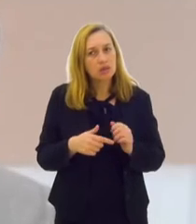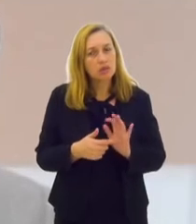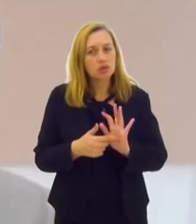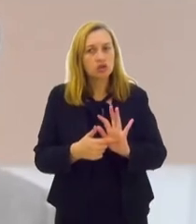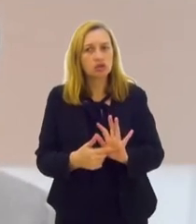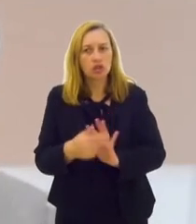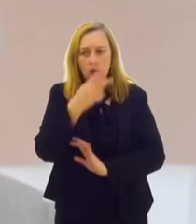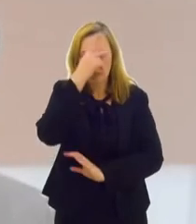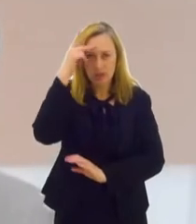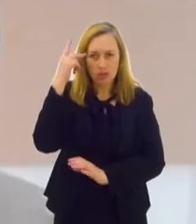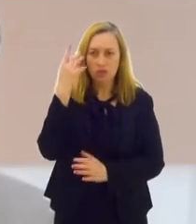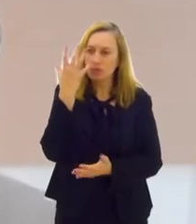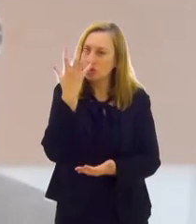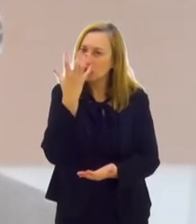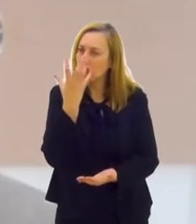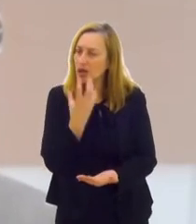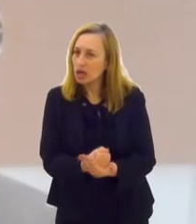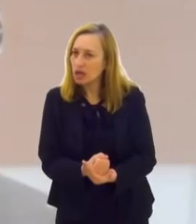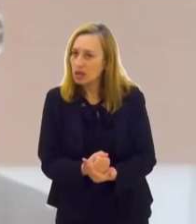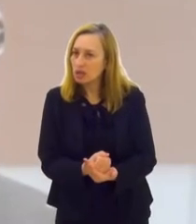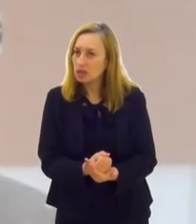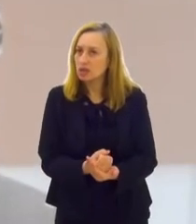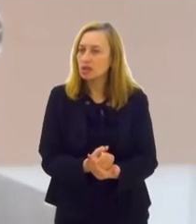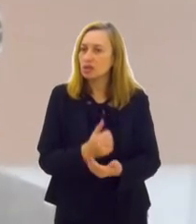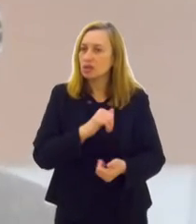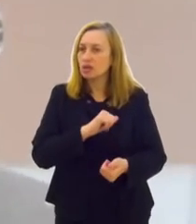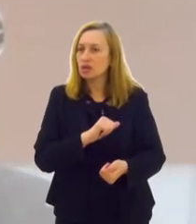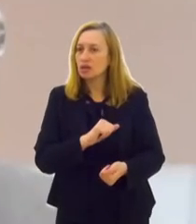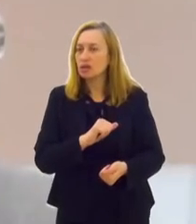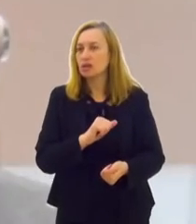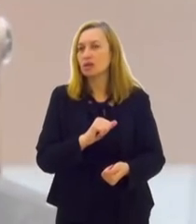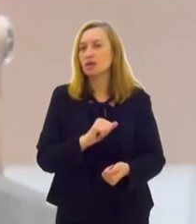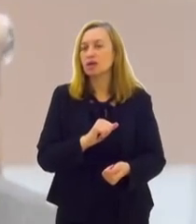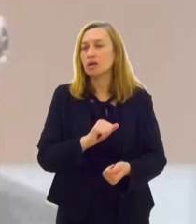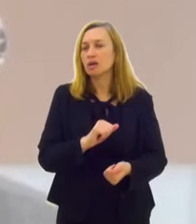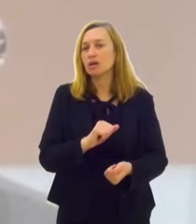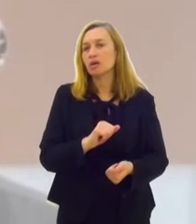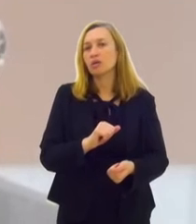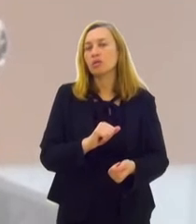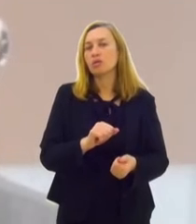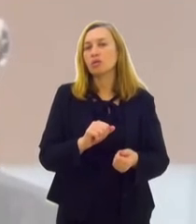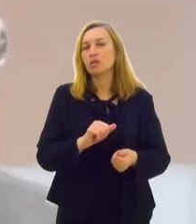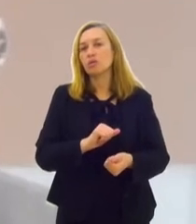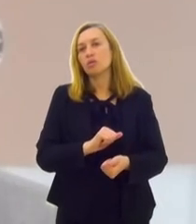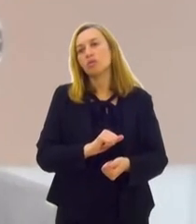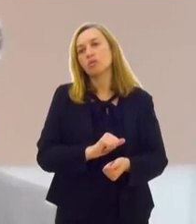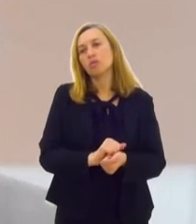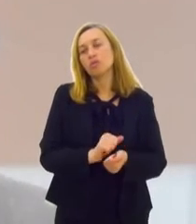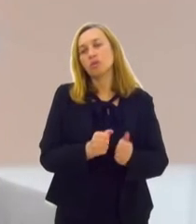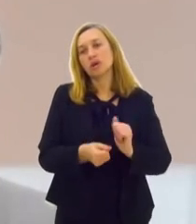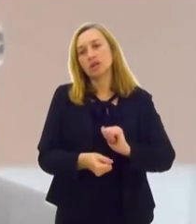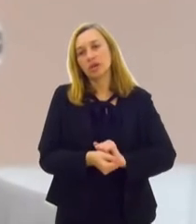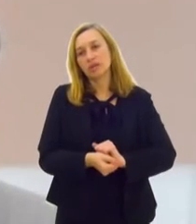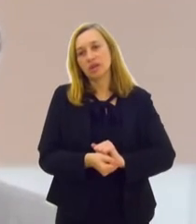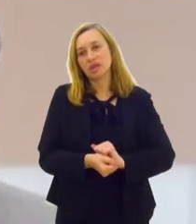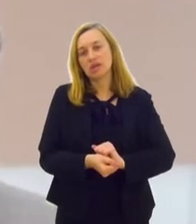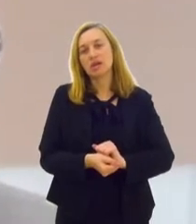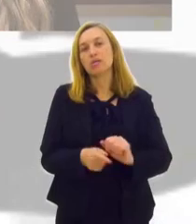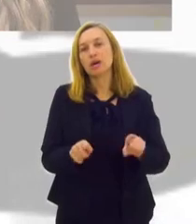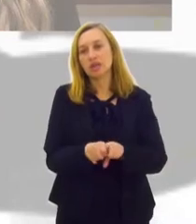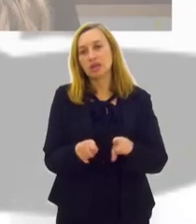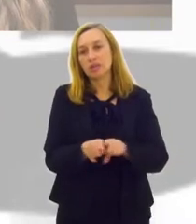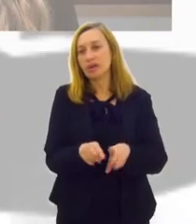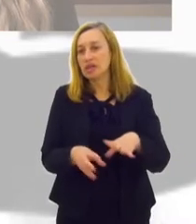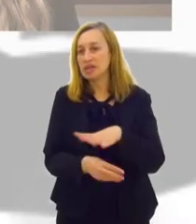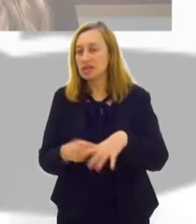eleitor cadastrado um mecanismo para o seu descadastramento. Não só descadastramento, mas também